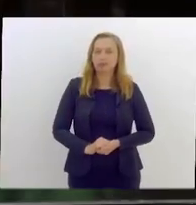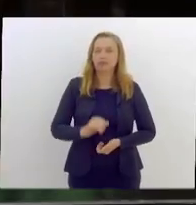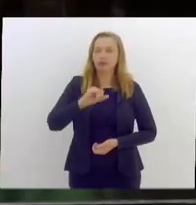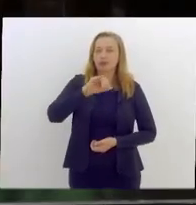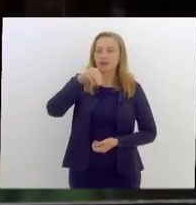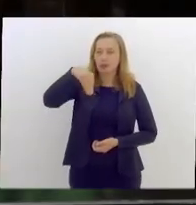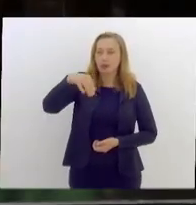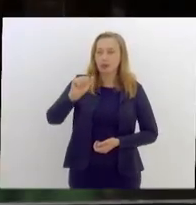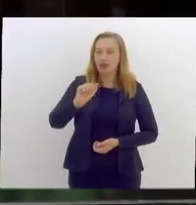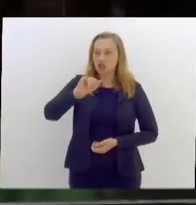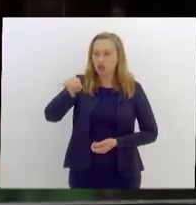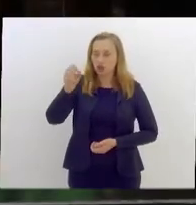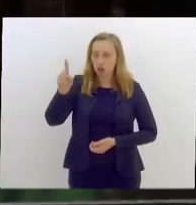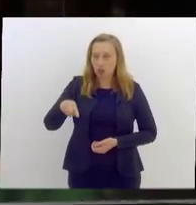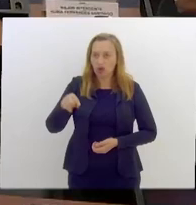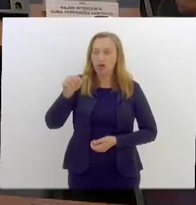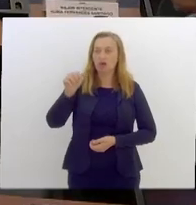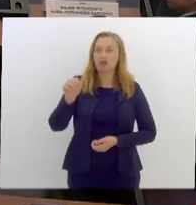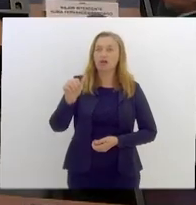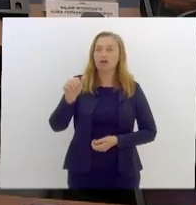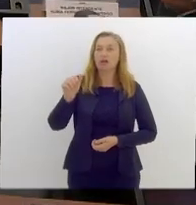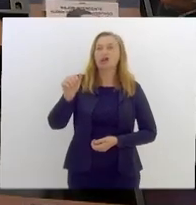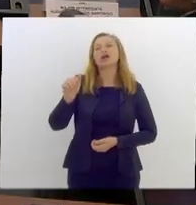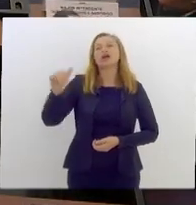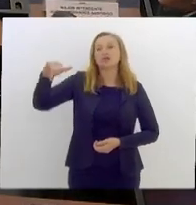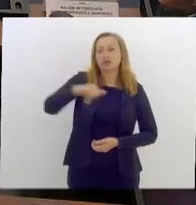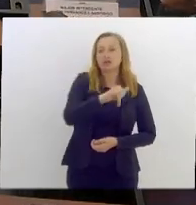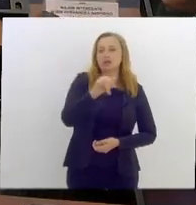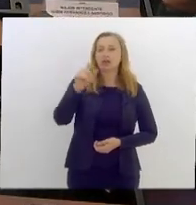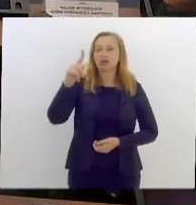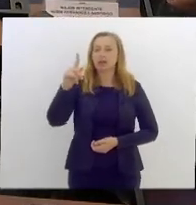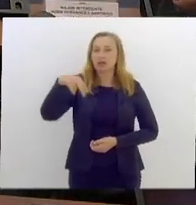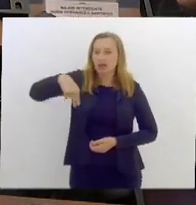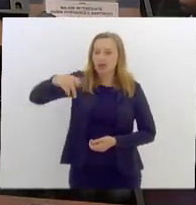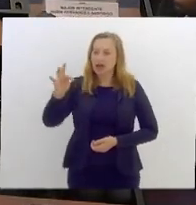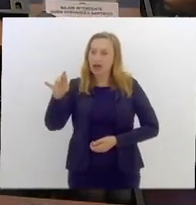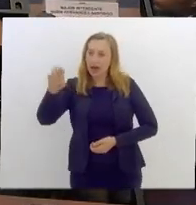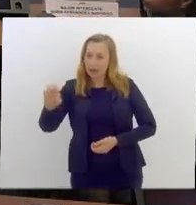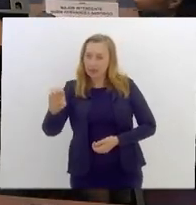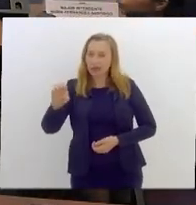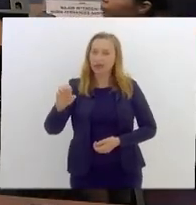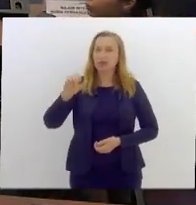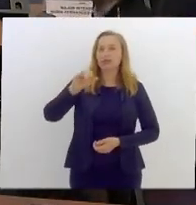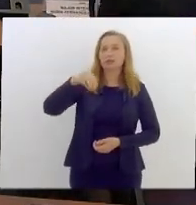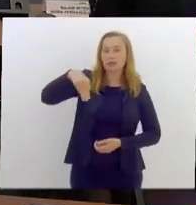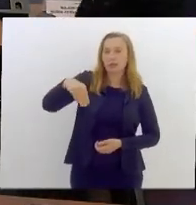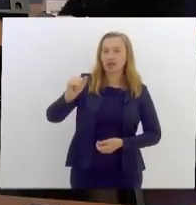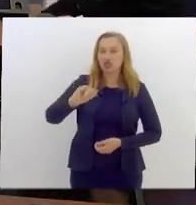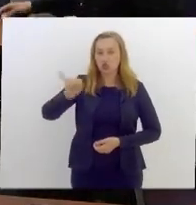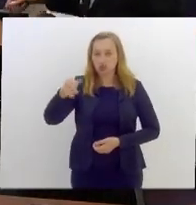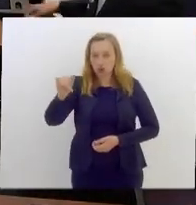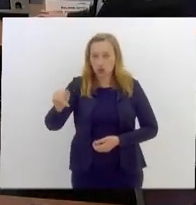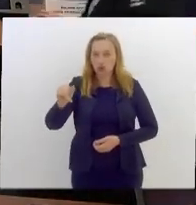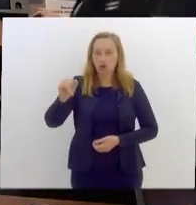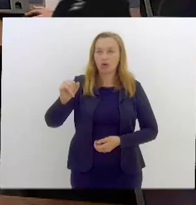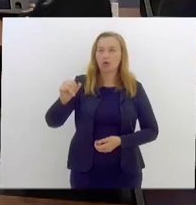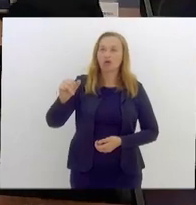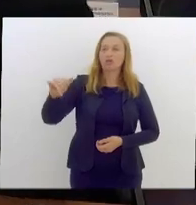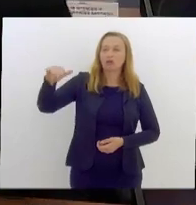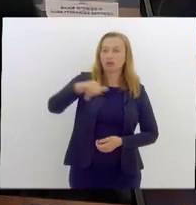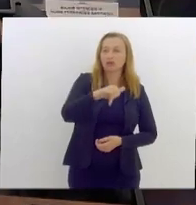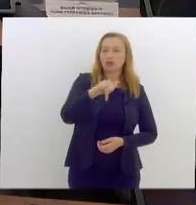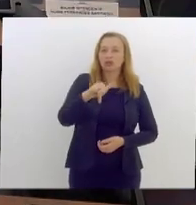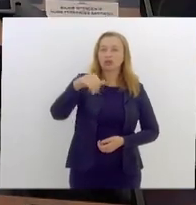Major Aviador Guilherme Guimarães Neto. Major Intendente Núbia